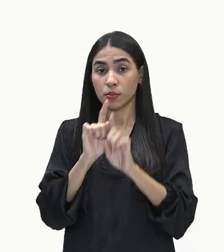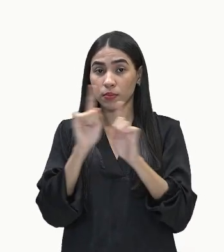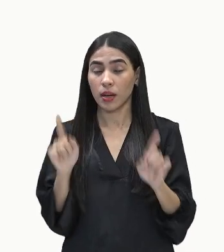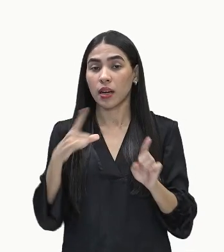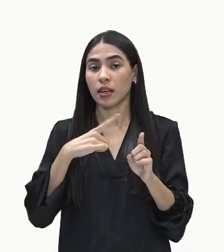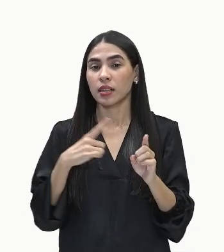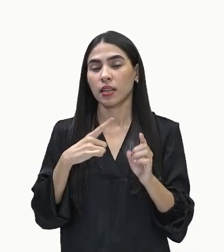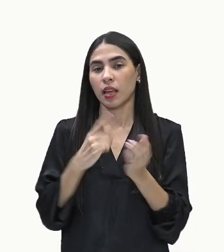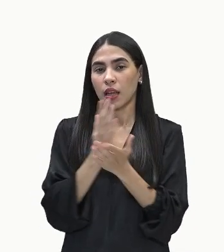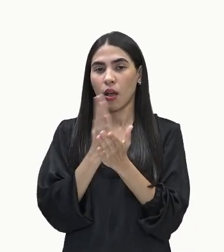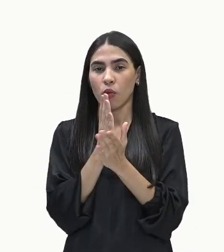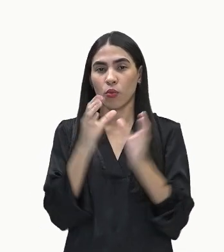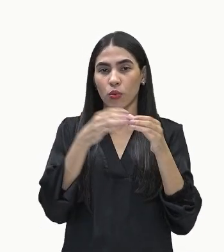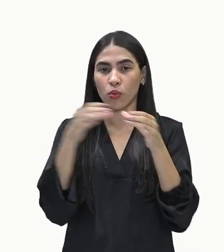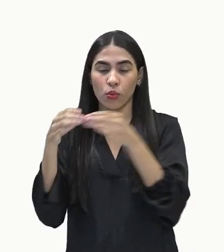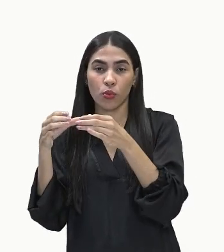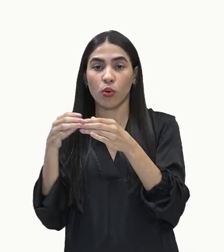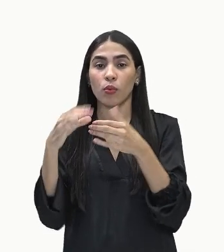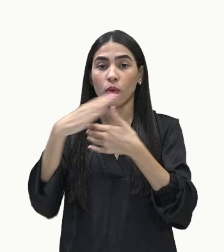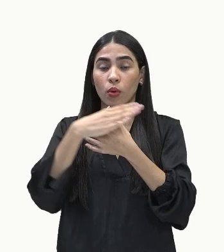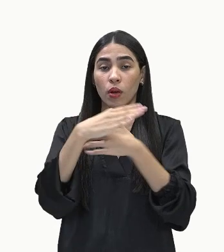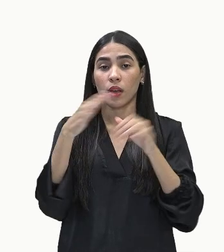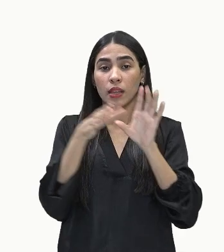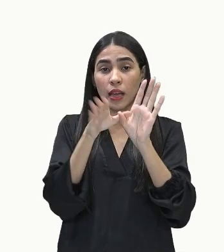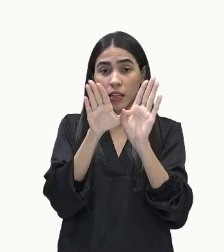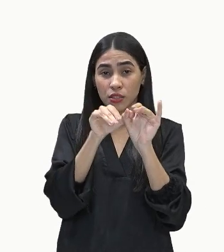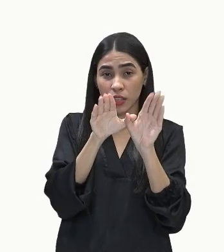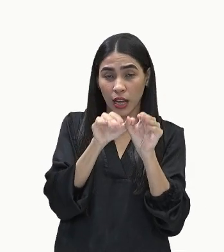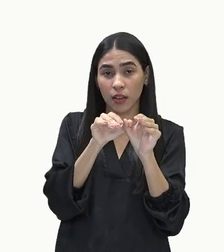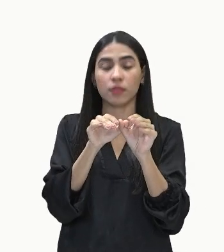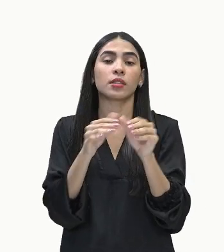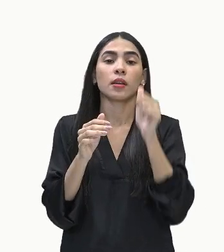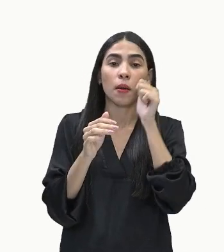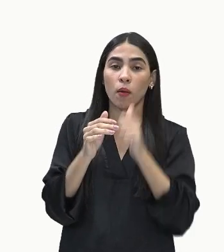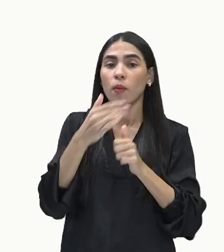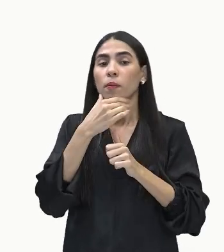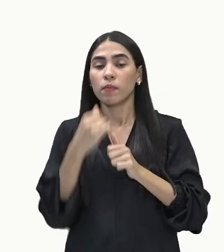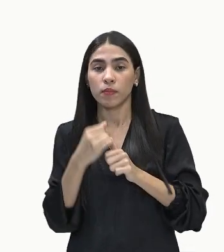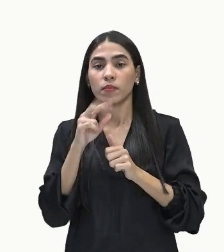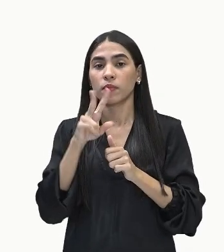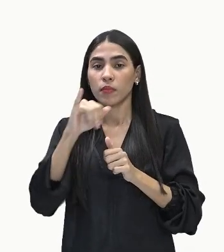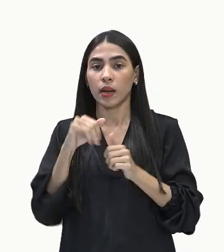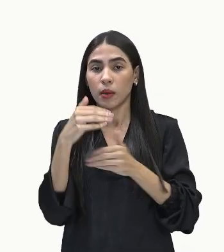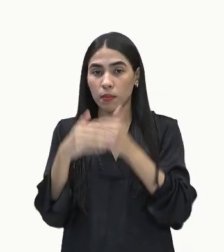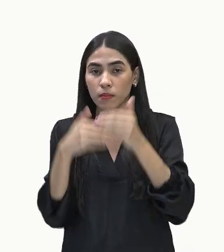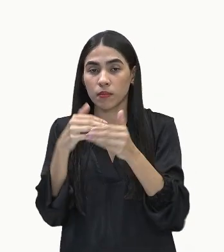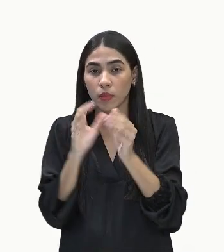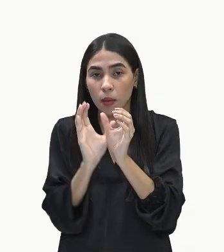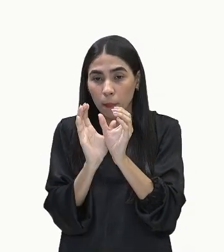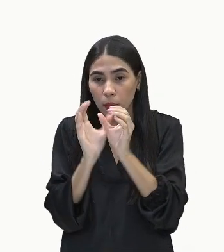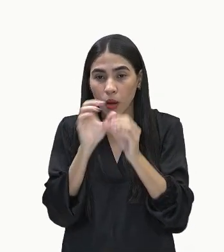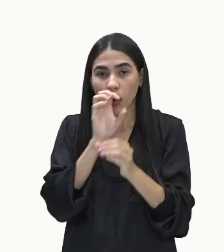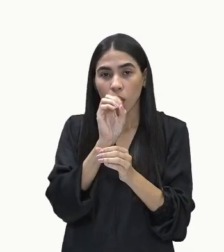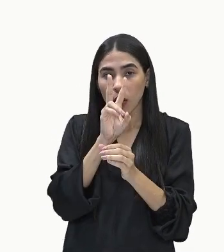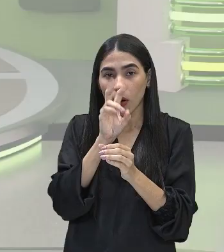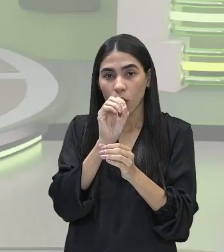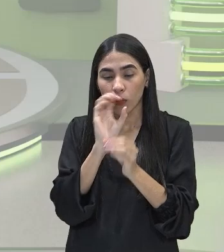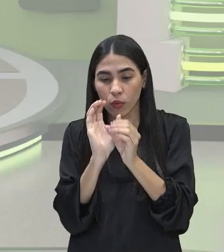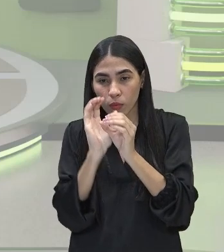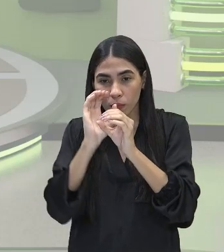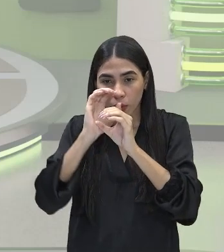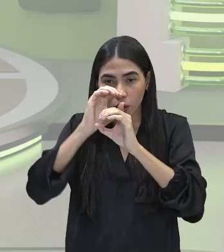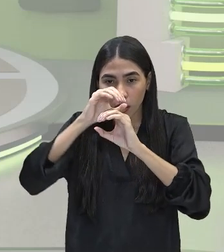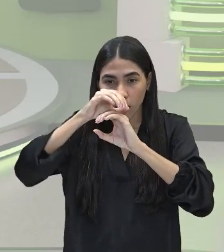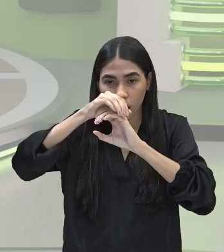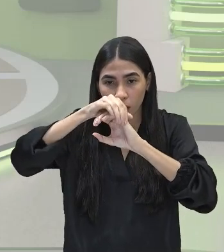de aves que tanto o macho quanto a fêmea vão fazer o processo de incubação, que a gente conhece como